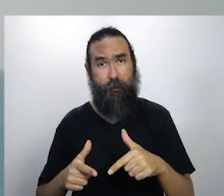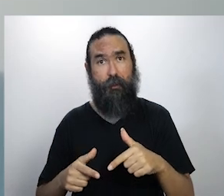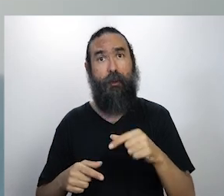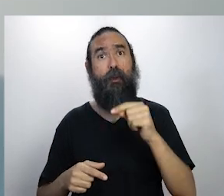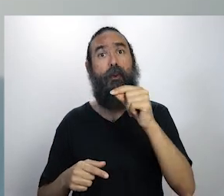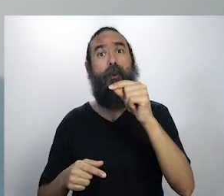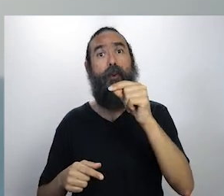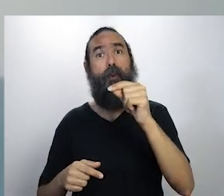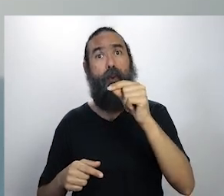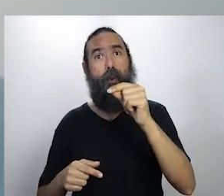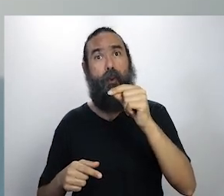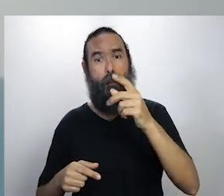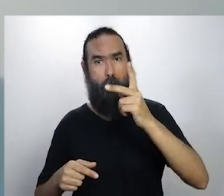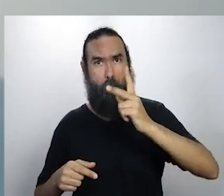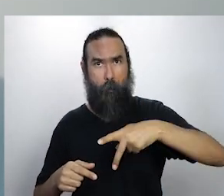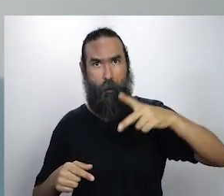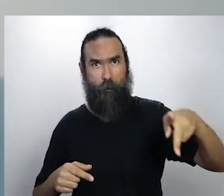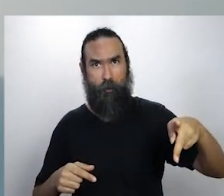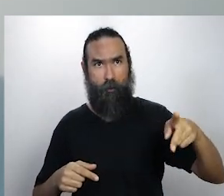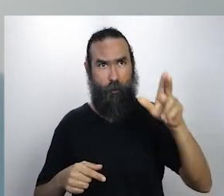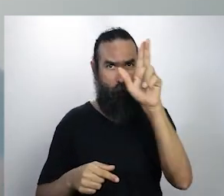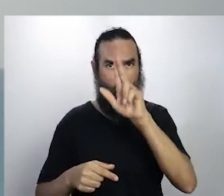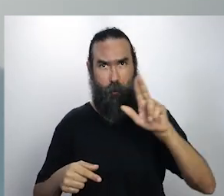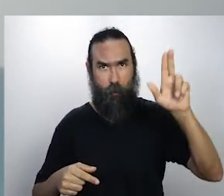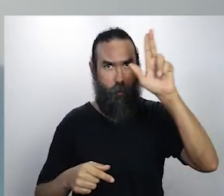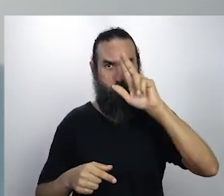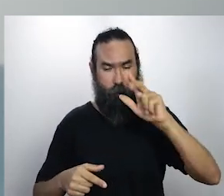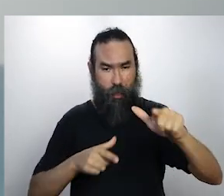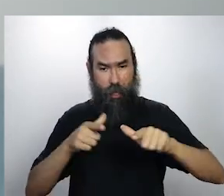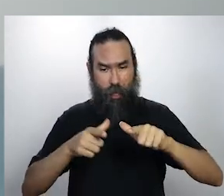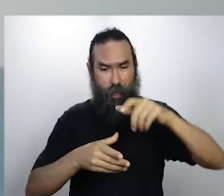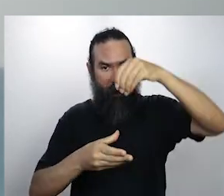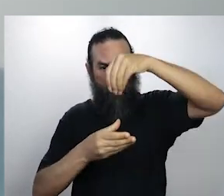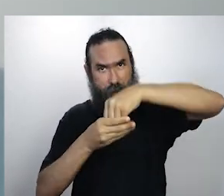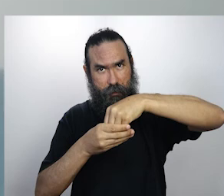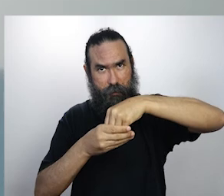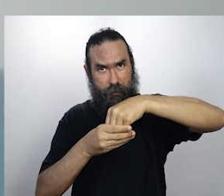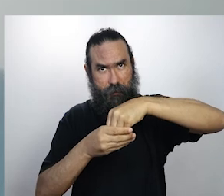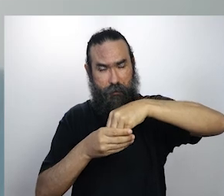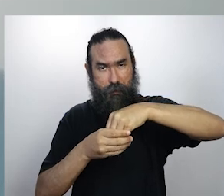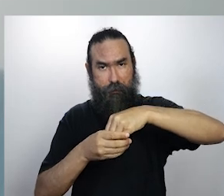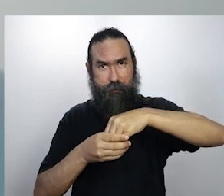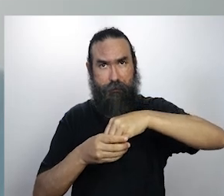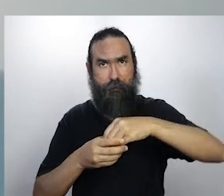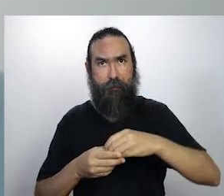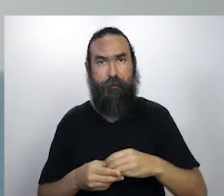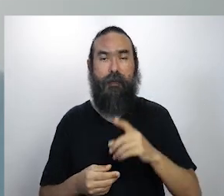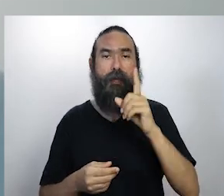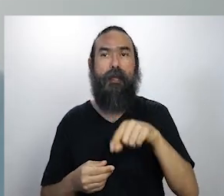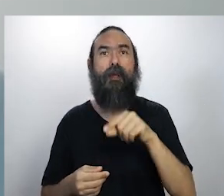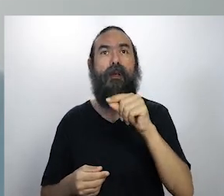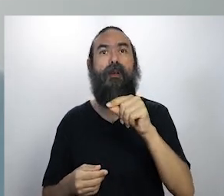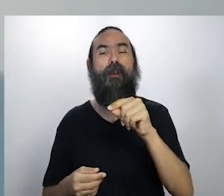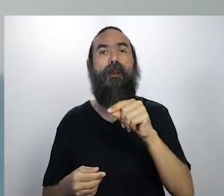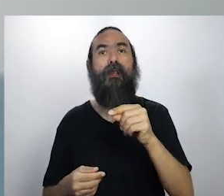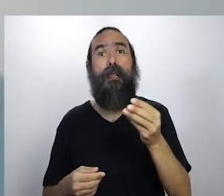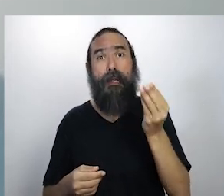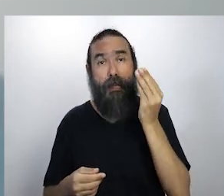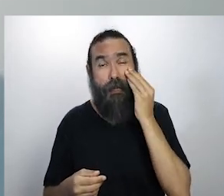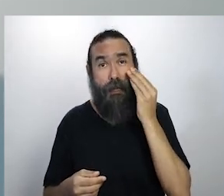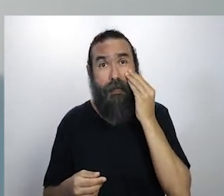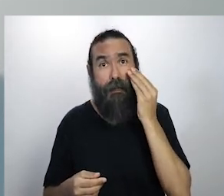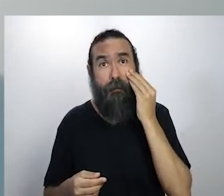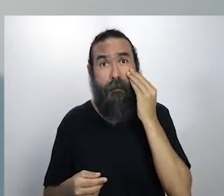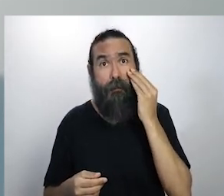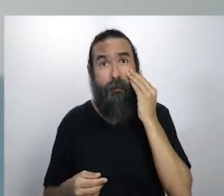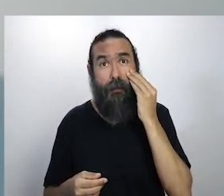enquanto acadêmicos, né, enquanto membros de uma universidade, de uma instituição de ensino, é a gente